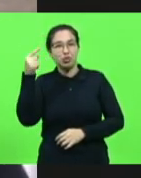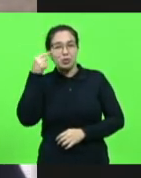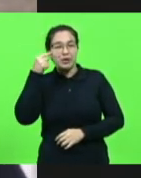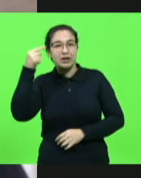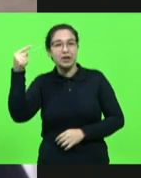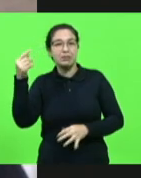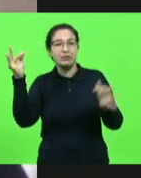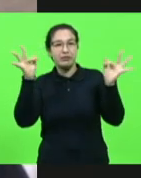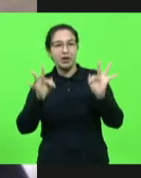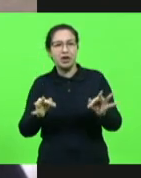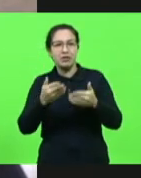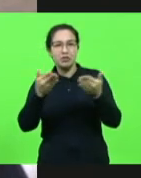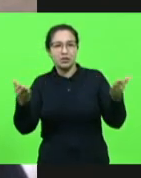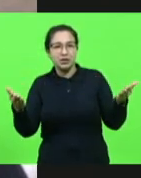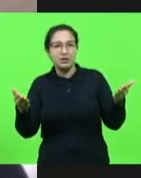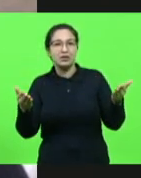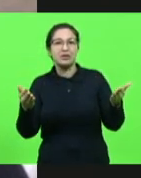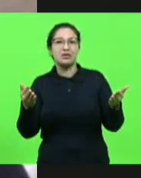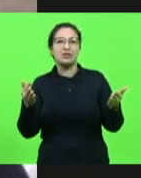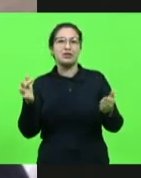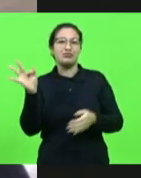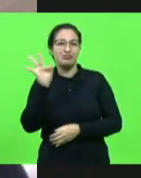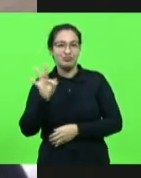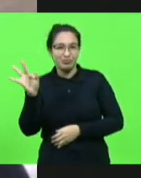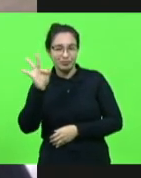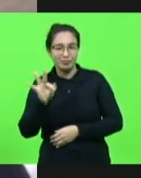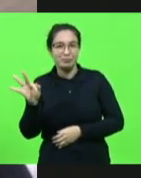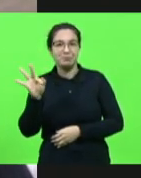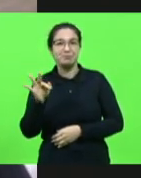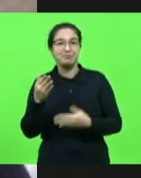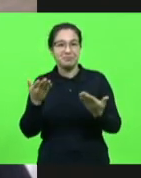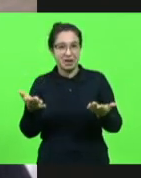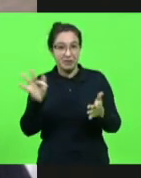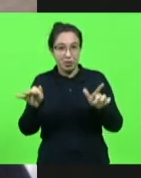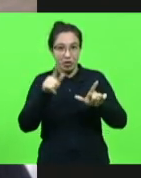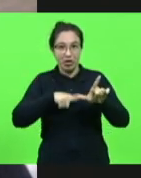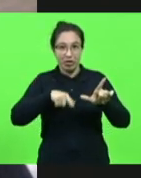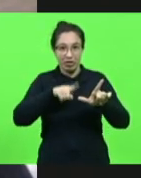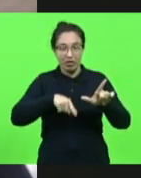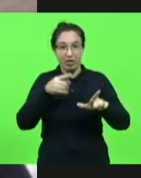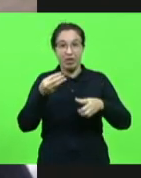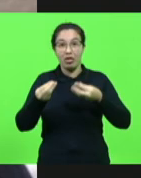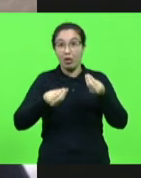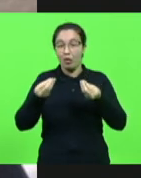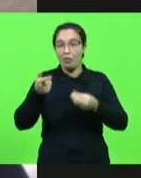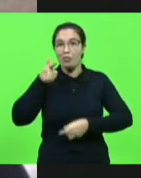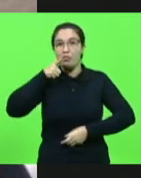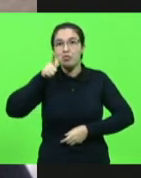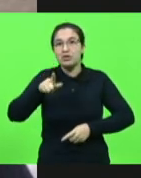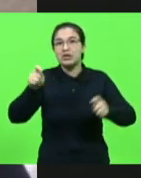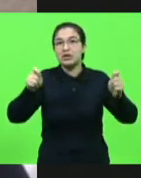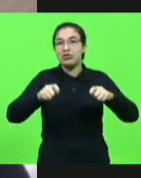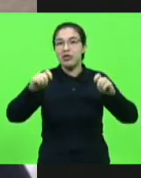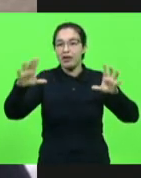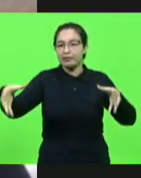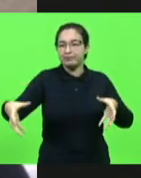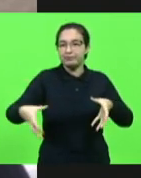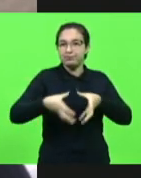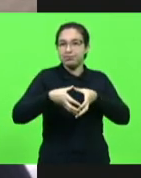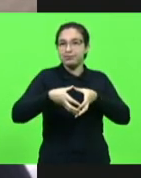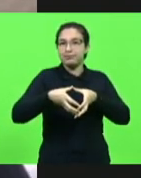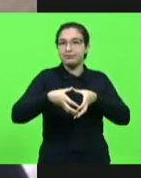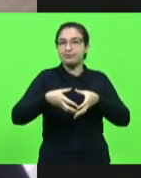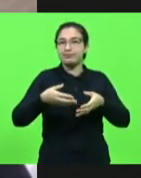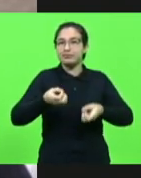acadêmicos, que a Academia Catarinense de Letras conseguiu, não é, congregar poetas da